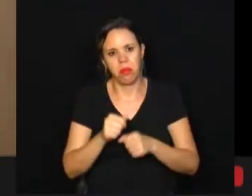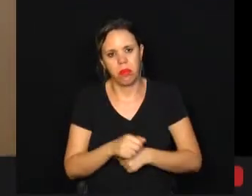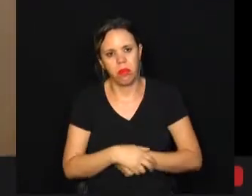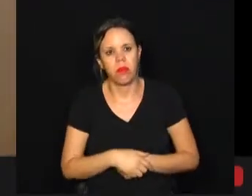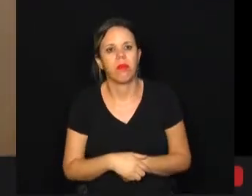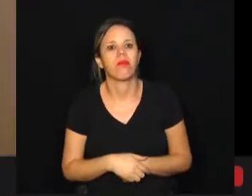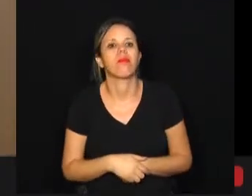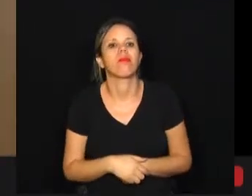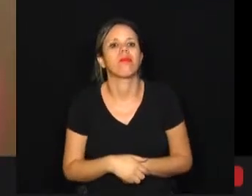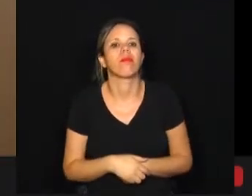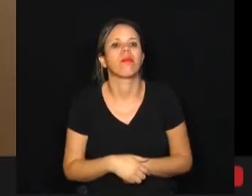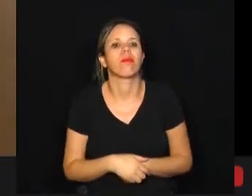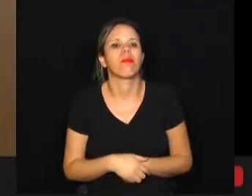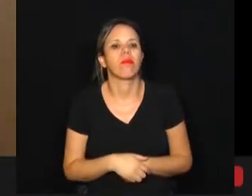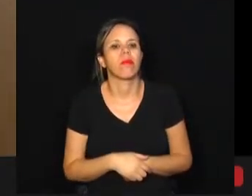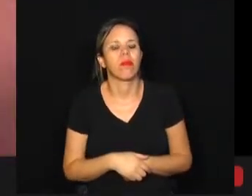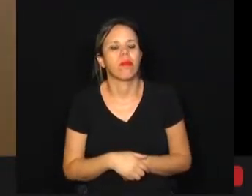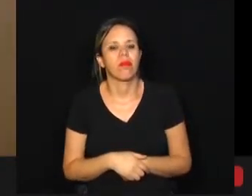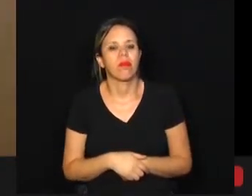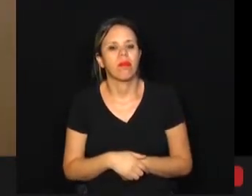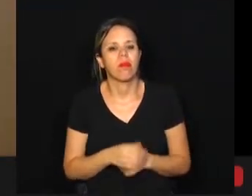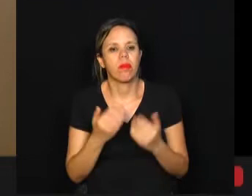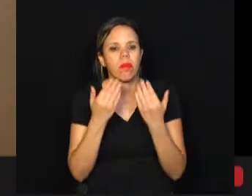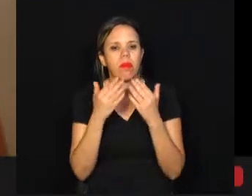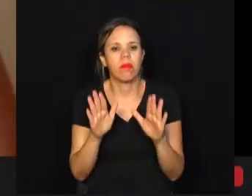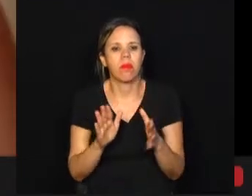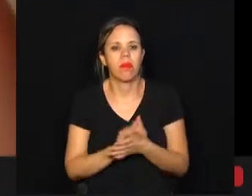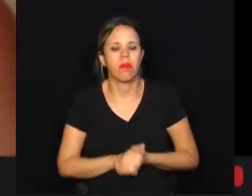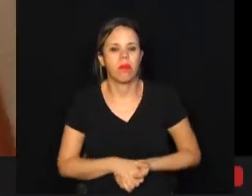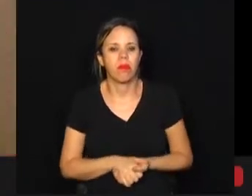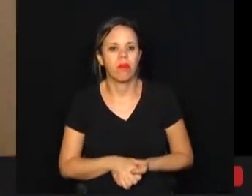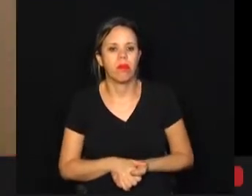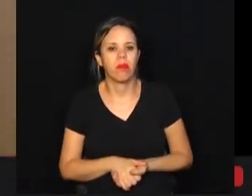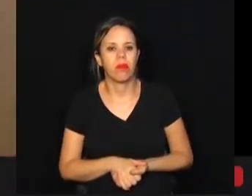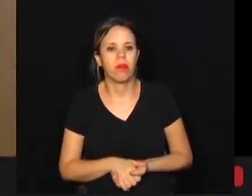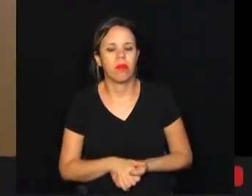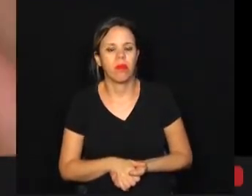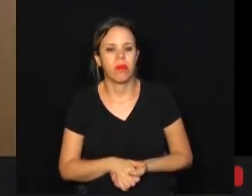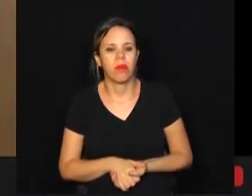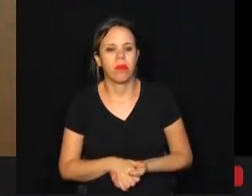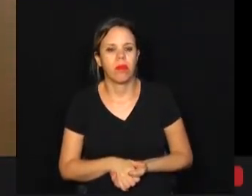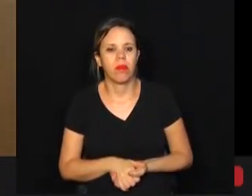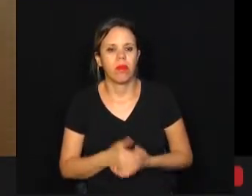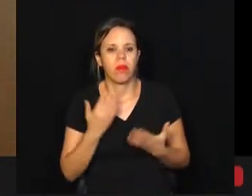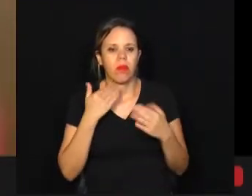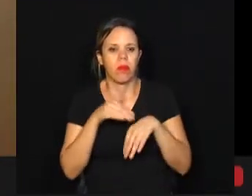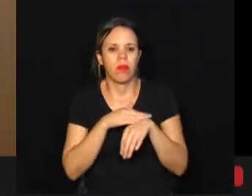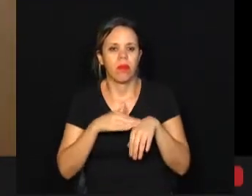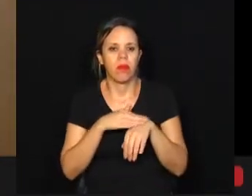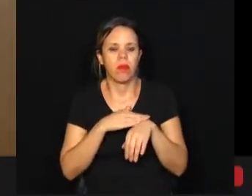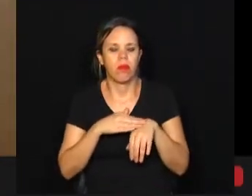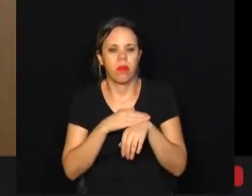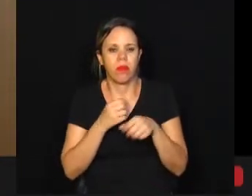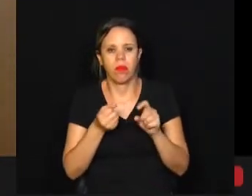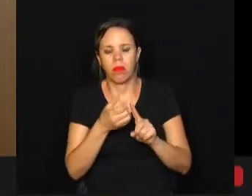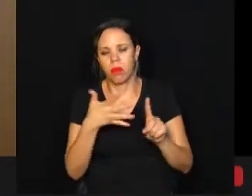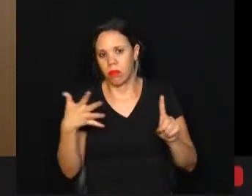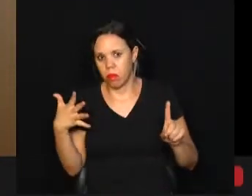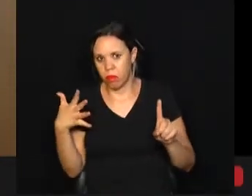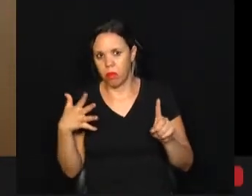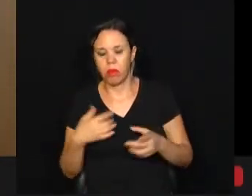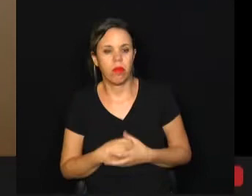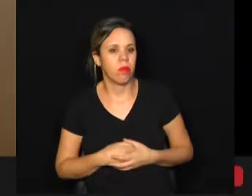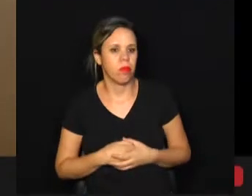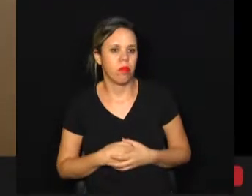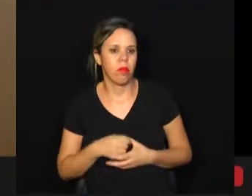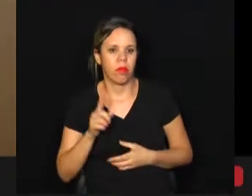todes nós. Então, eu abro um pouco essa nossa conversa com essa explanação, porque é